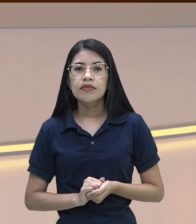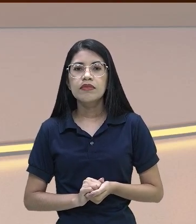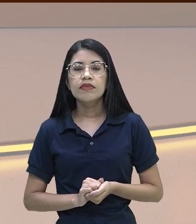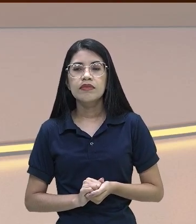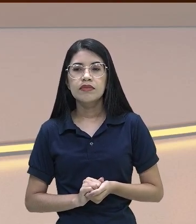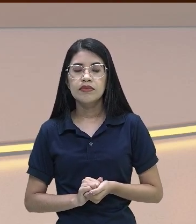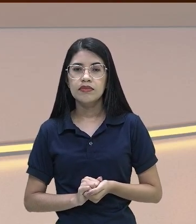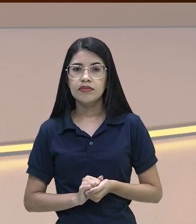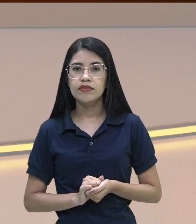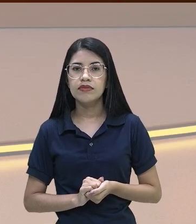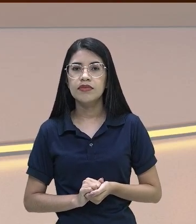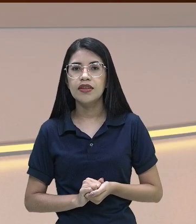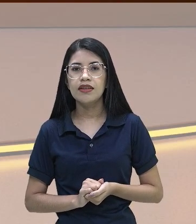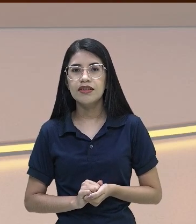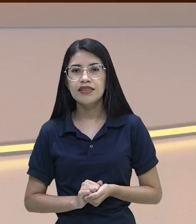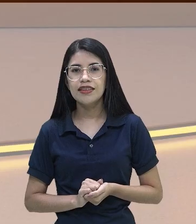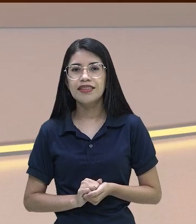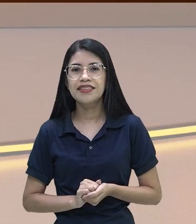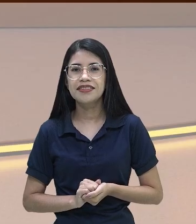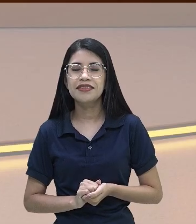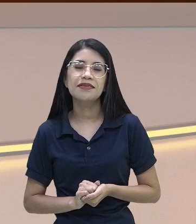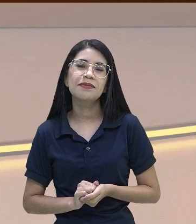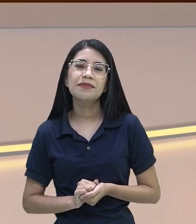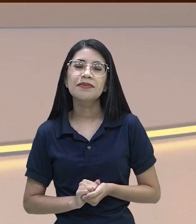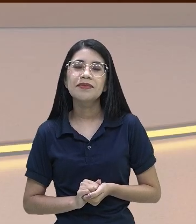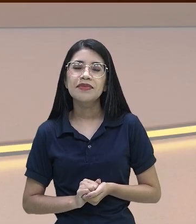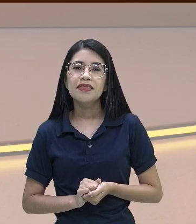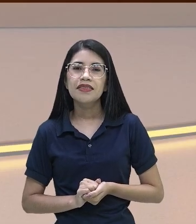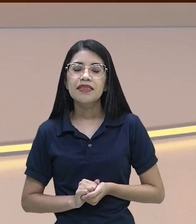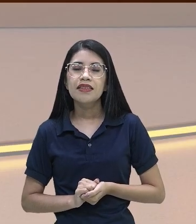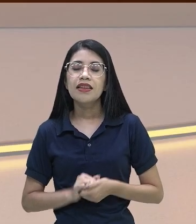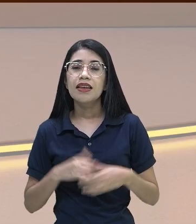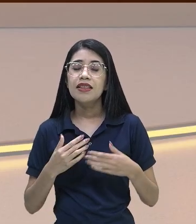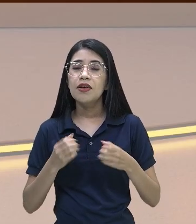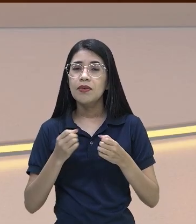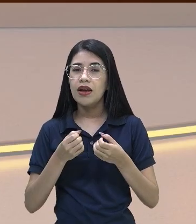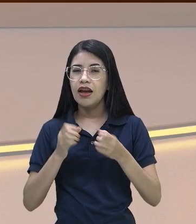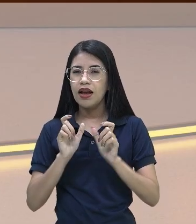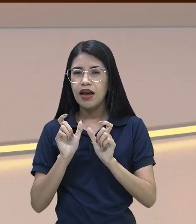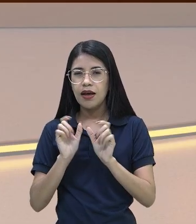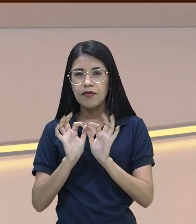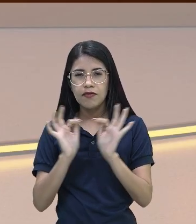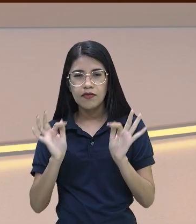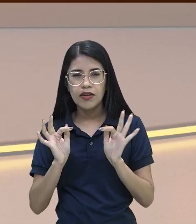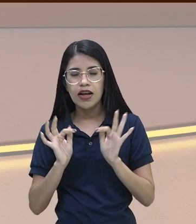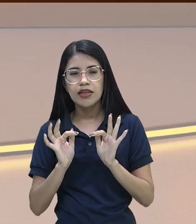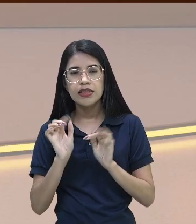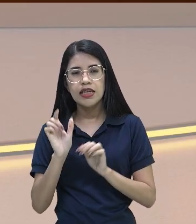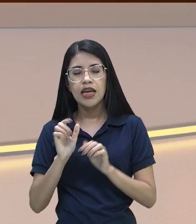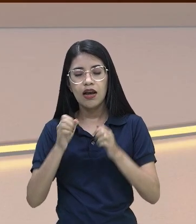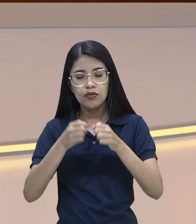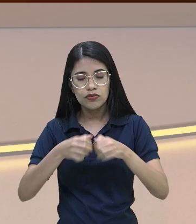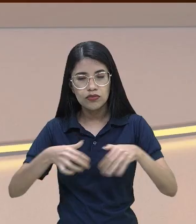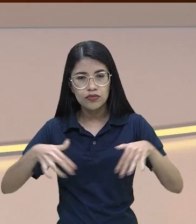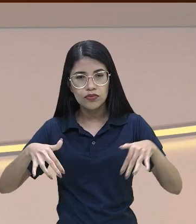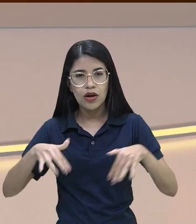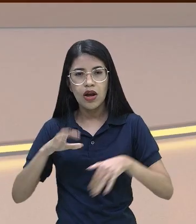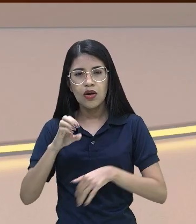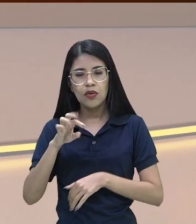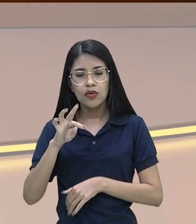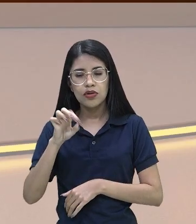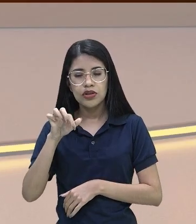controle da União Soviética socialista, né? Bem, essa expressão, né, esse termo, cortina de ferro, ele